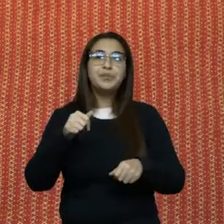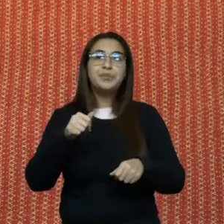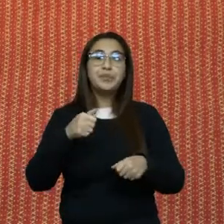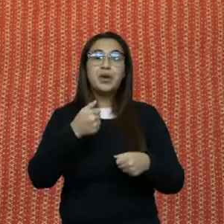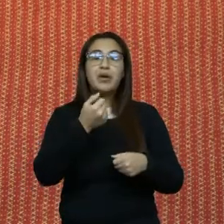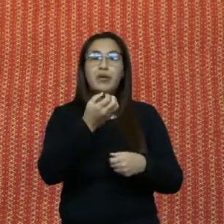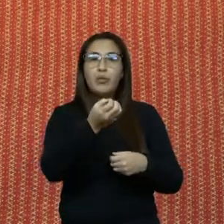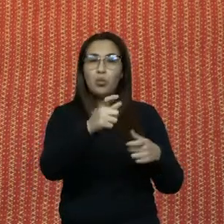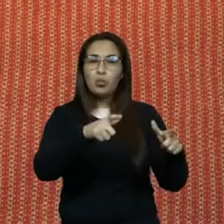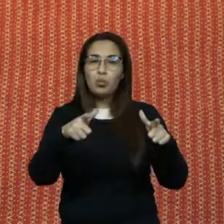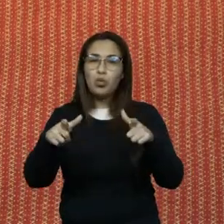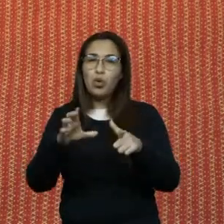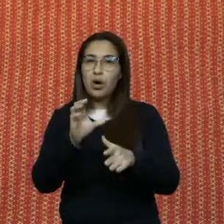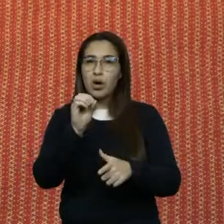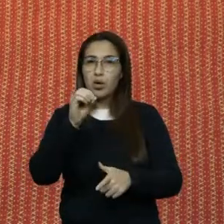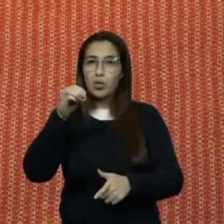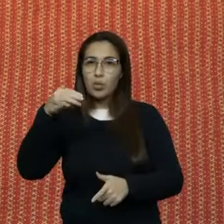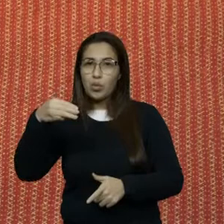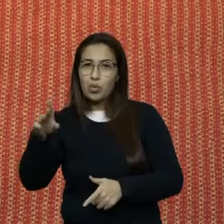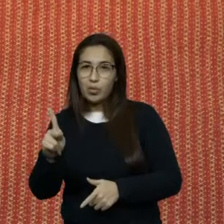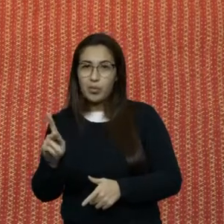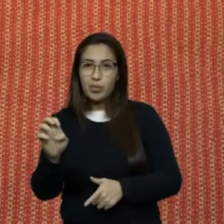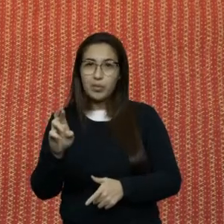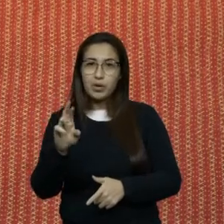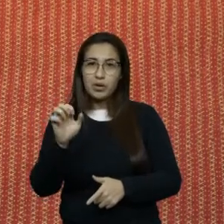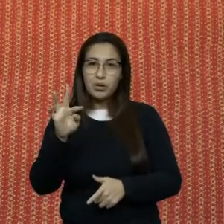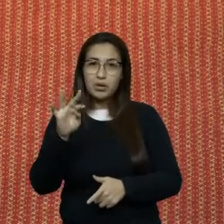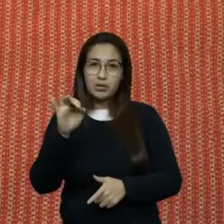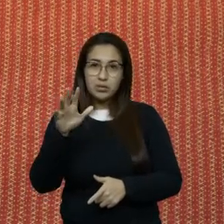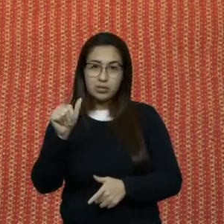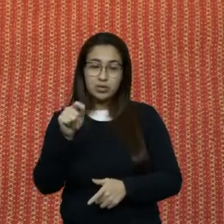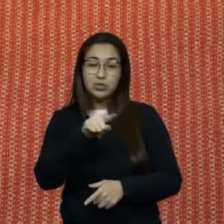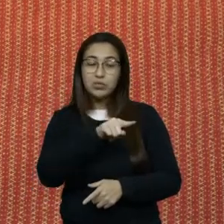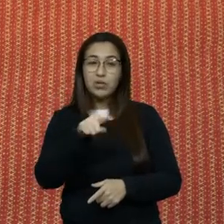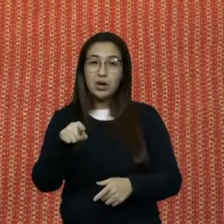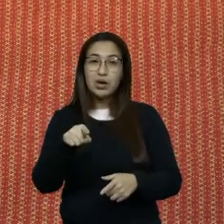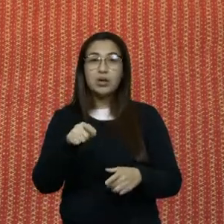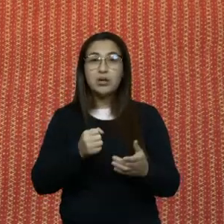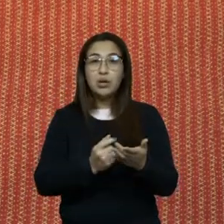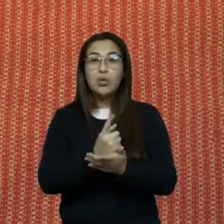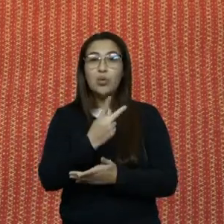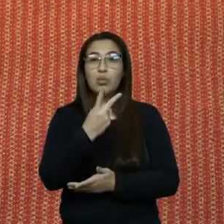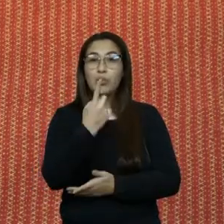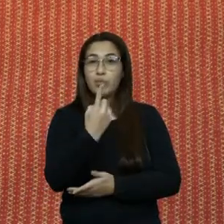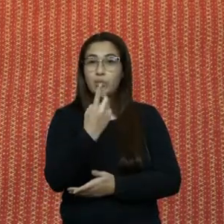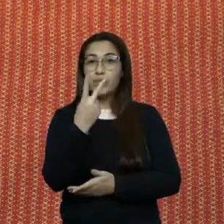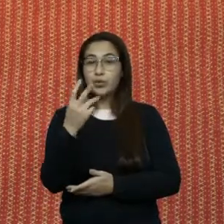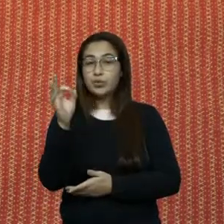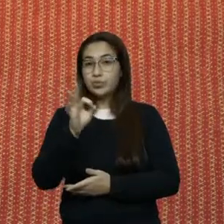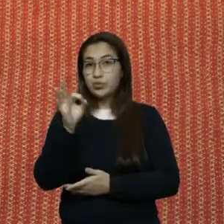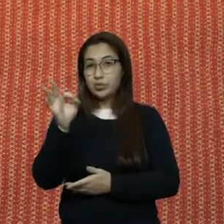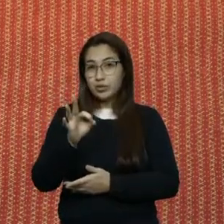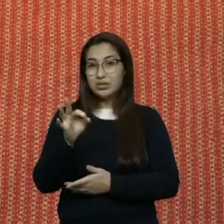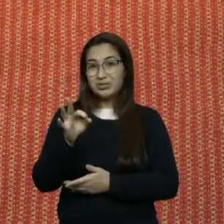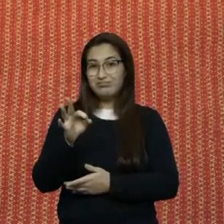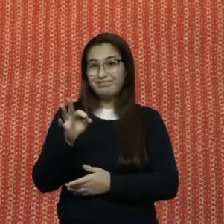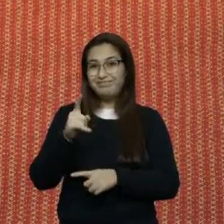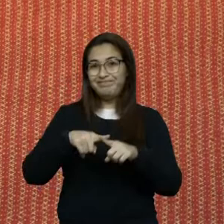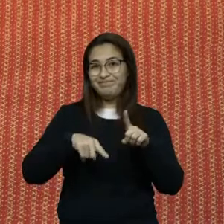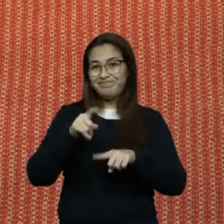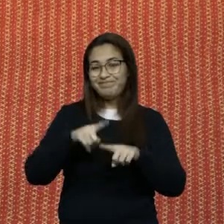cooperativas e chega no produtor no produtor a doze por cento então alíquota dos insumos